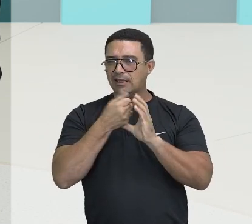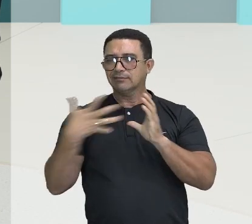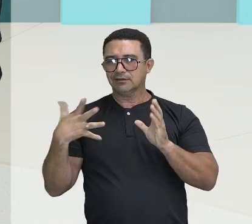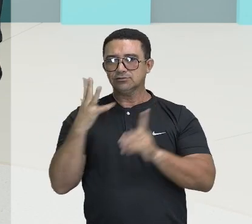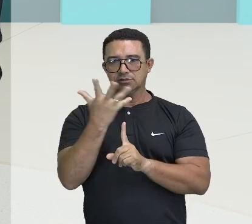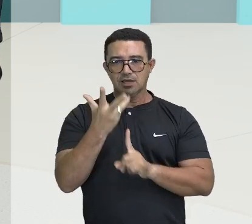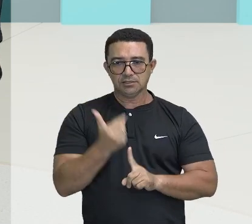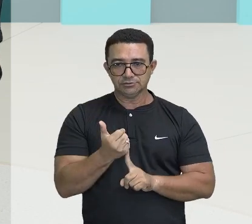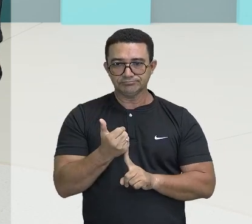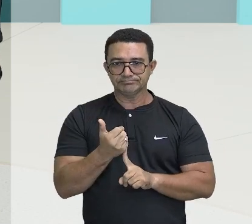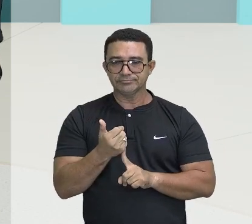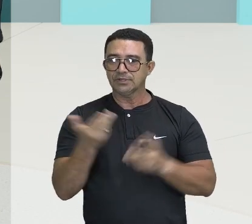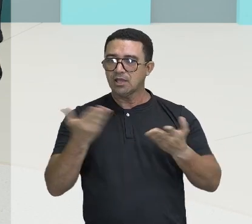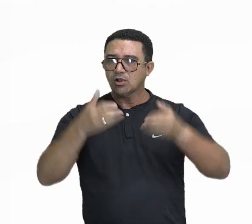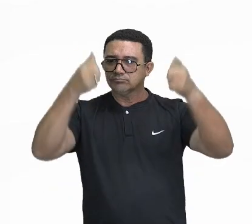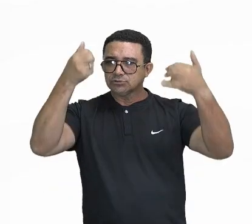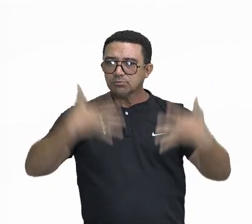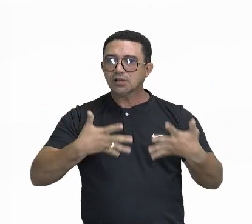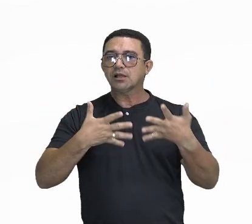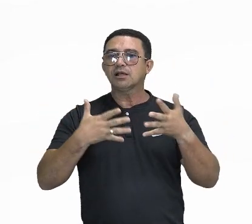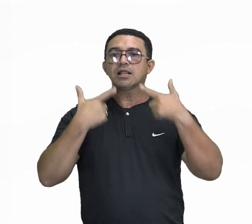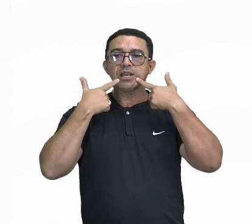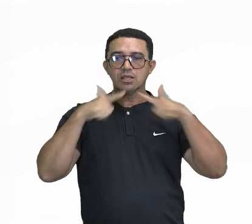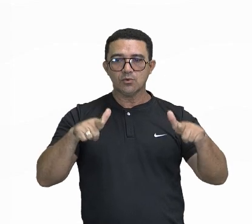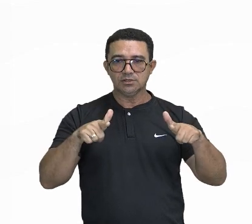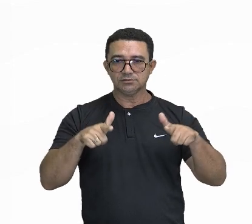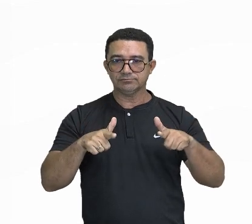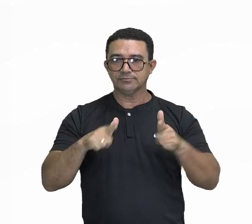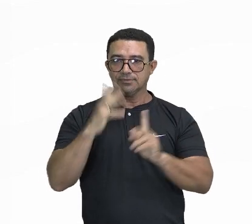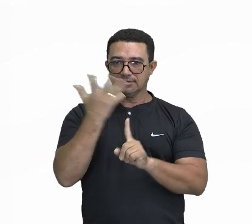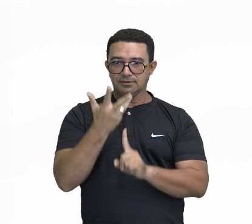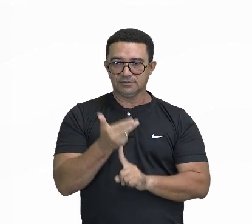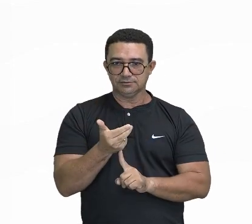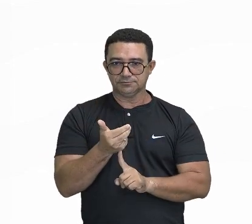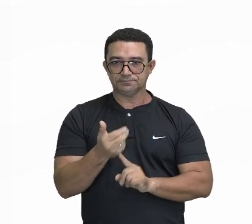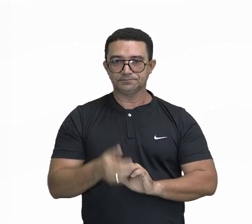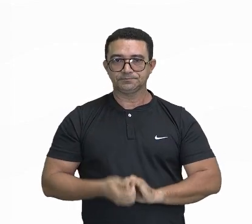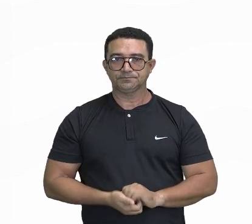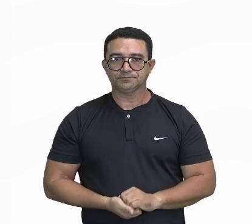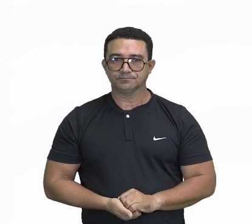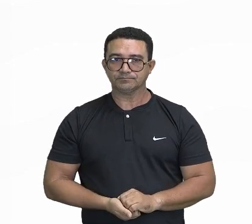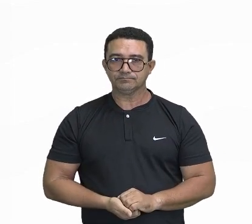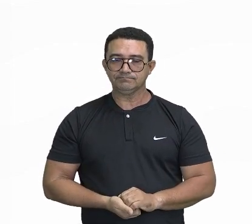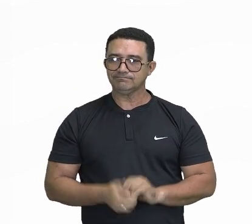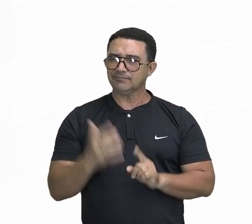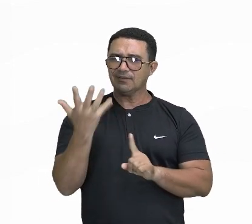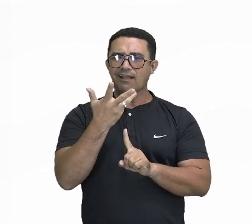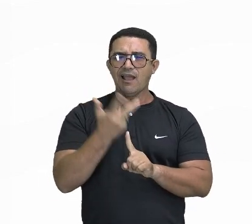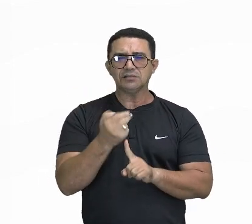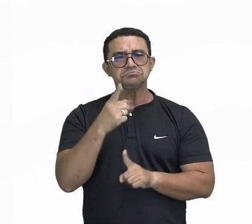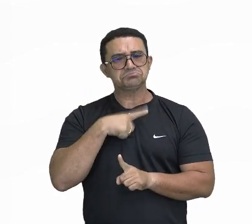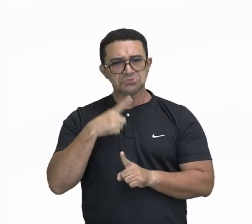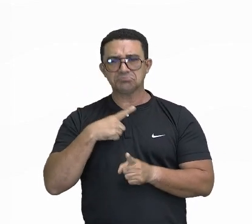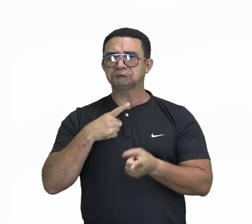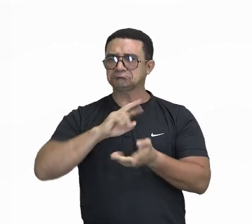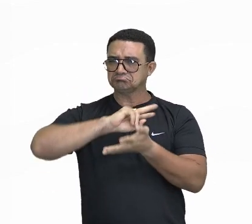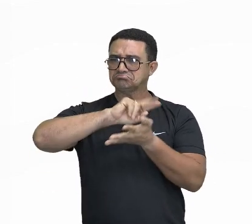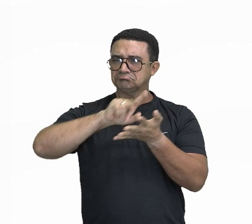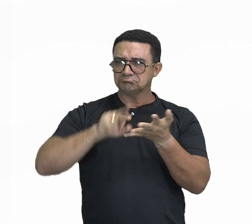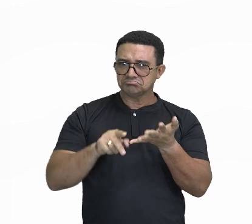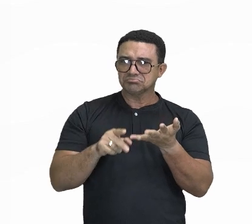um conceitozinho sobre a linguagem da arte. Bem, a arte existe de muitas formas,